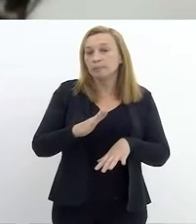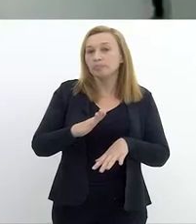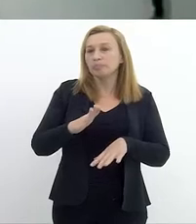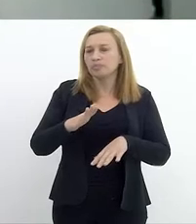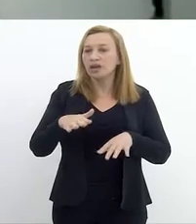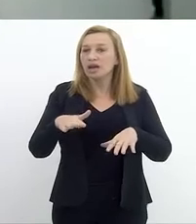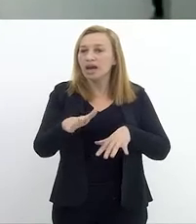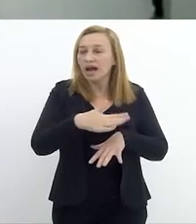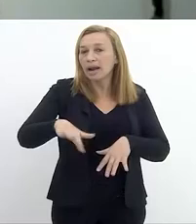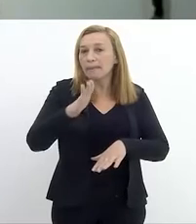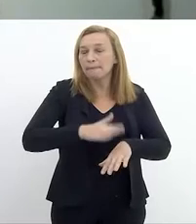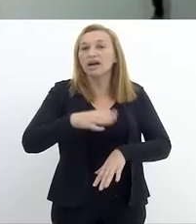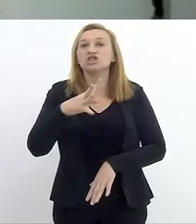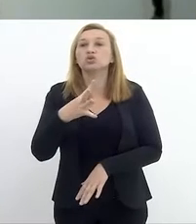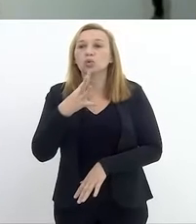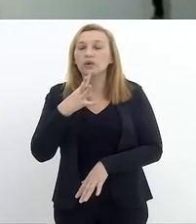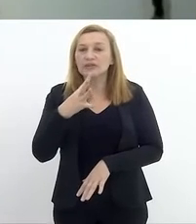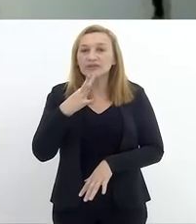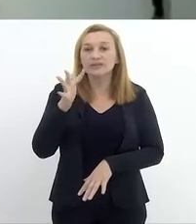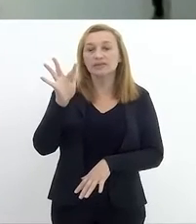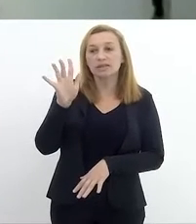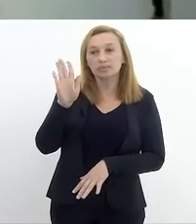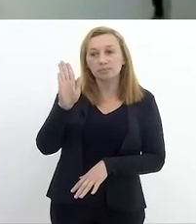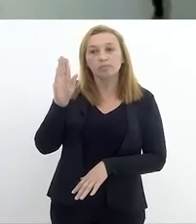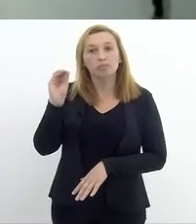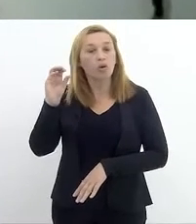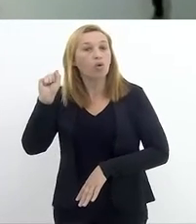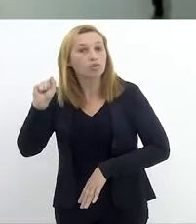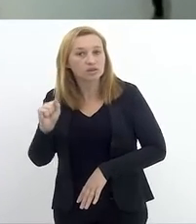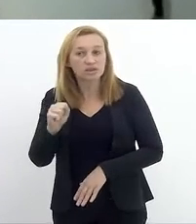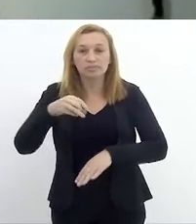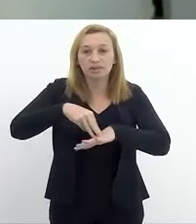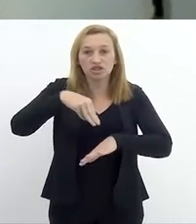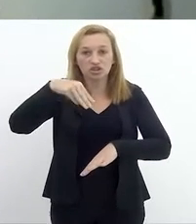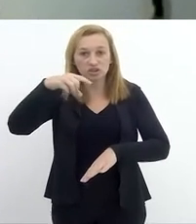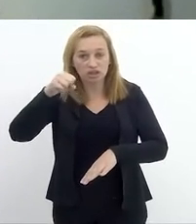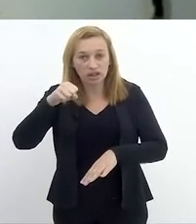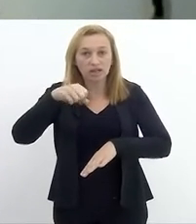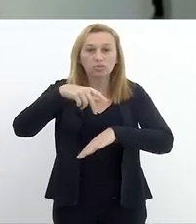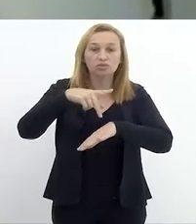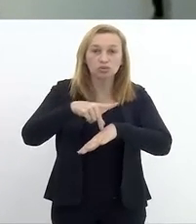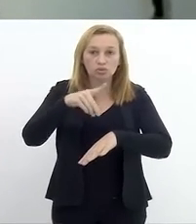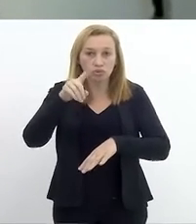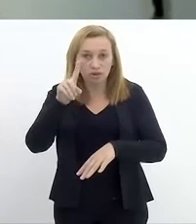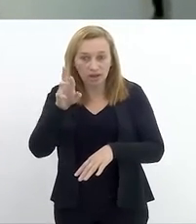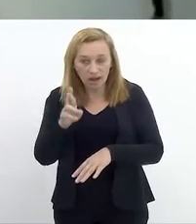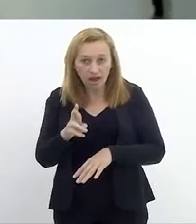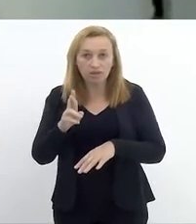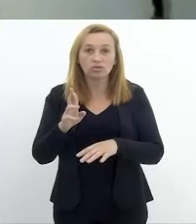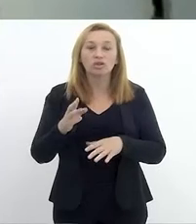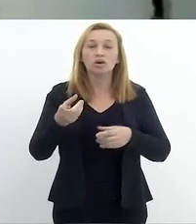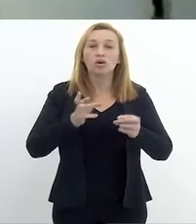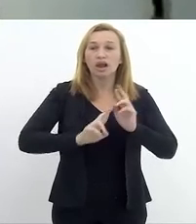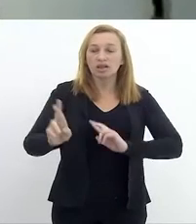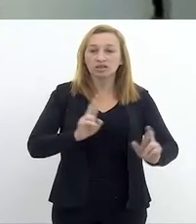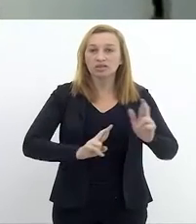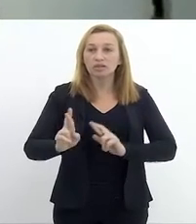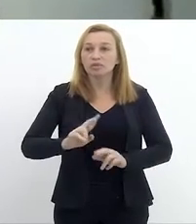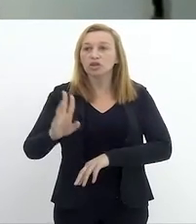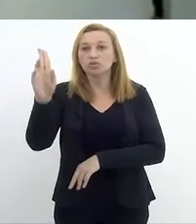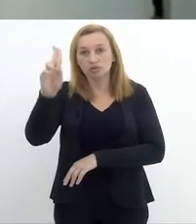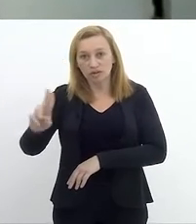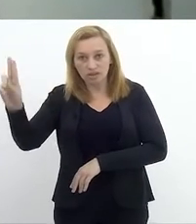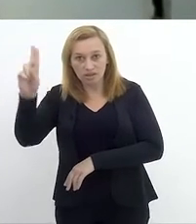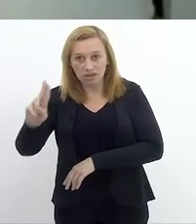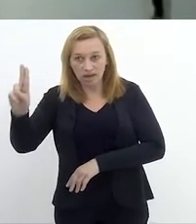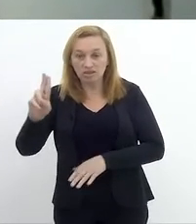da Faperj, na concessão de bolsas de iniciação científica, na concessão de bolsas de mestrado, doutorado, pós-doc, no relacionamento